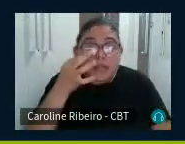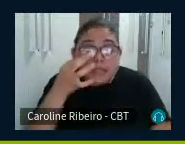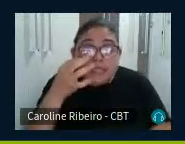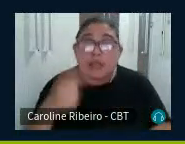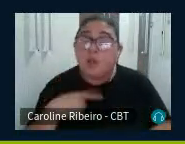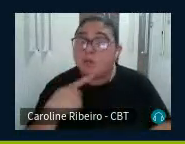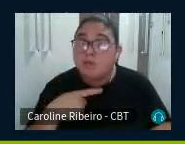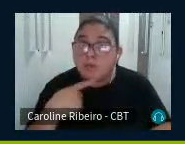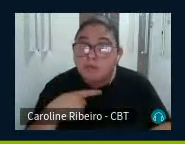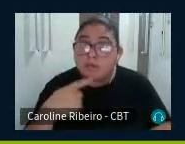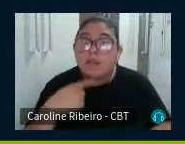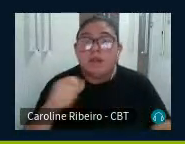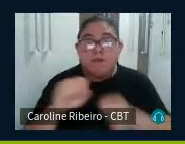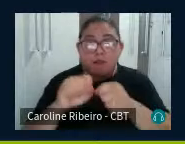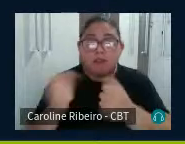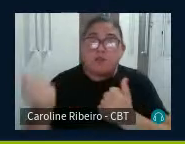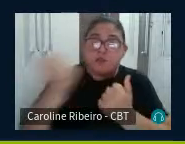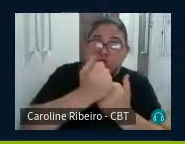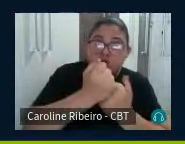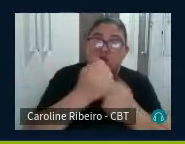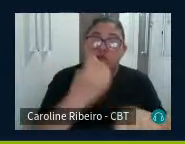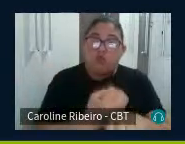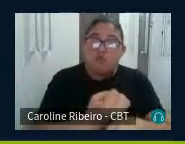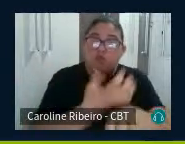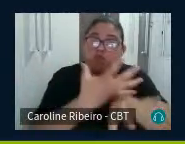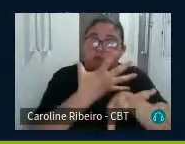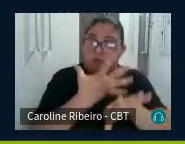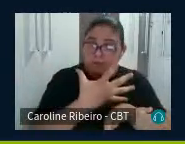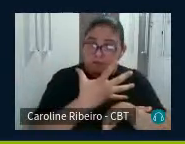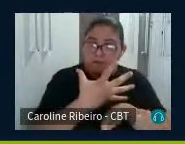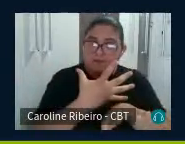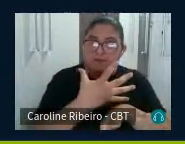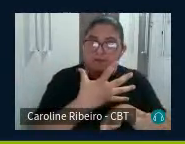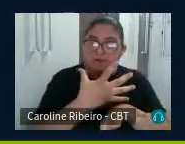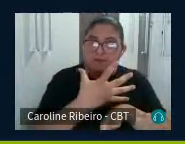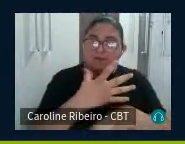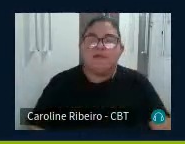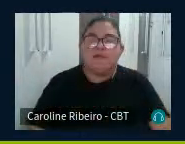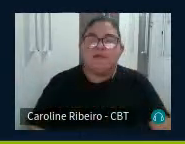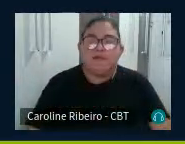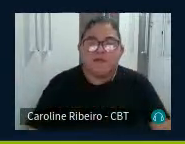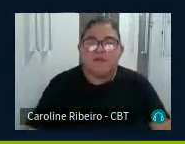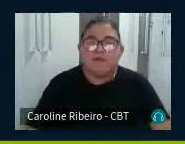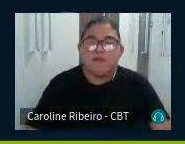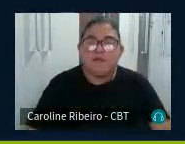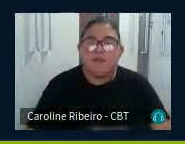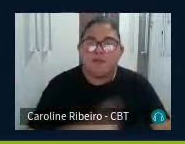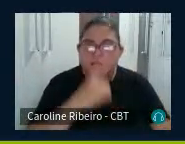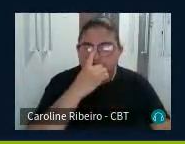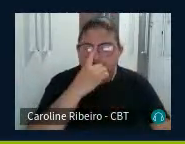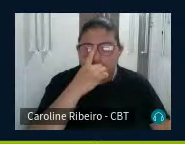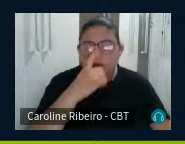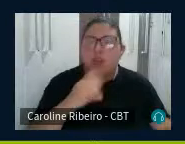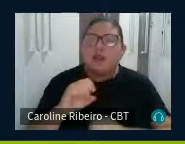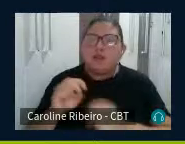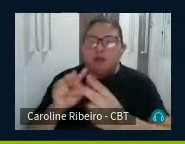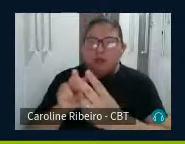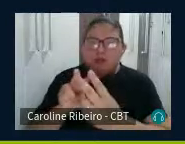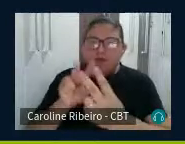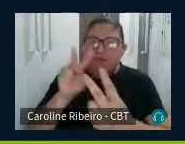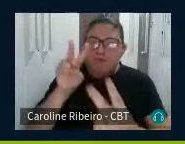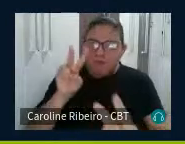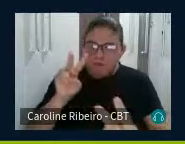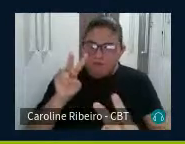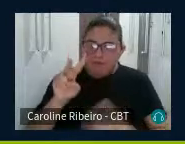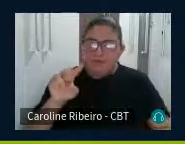normais ou quando as circunstâncias impedirem a reunião dos alunos. Educação à distância. A EAD é um modelo de